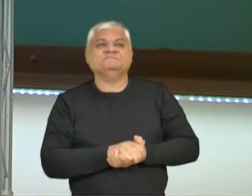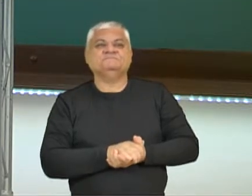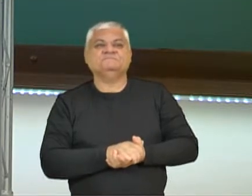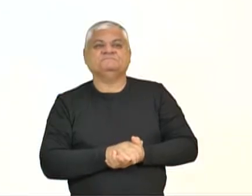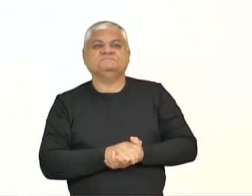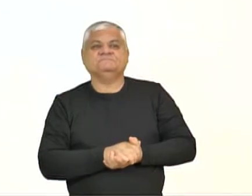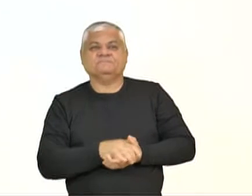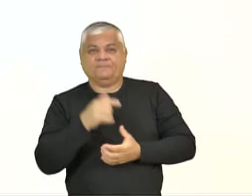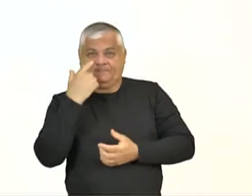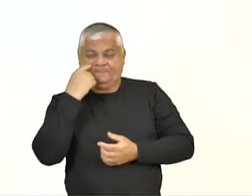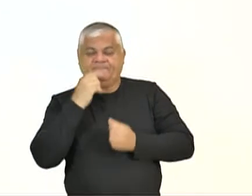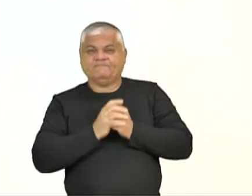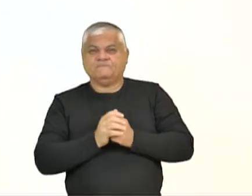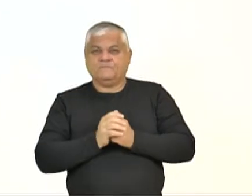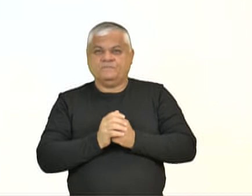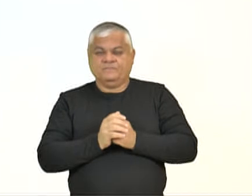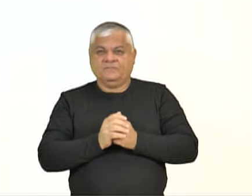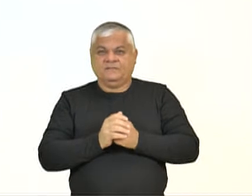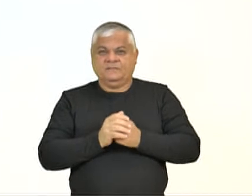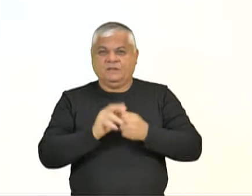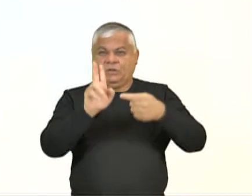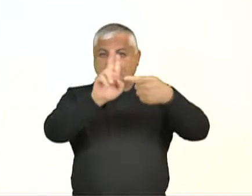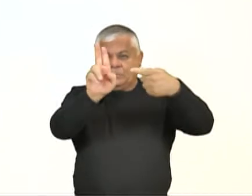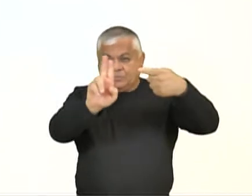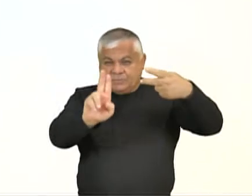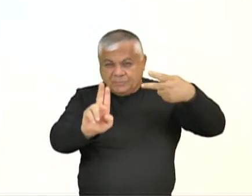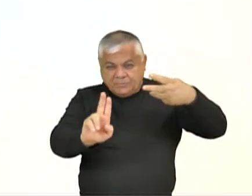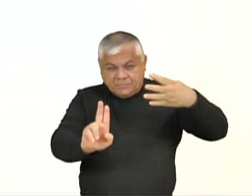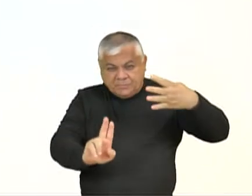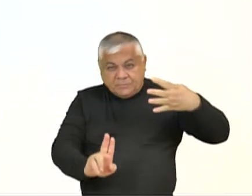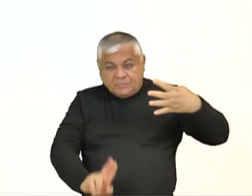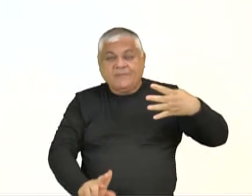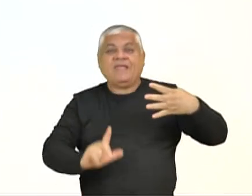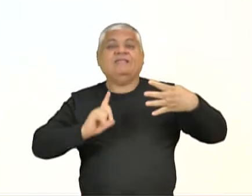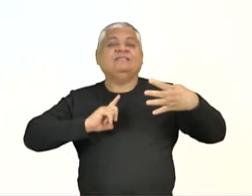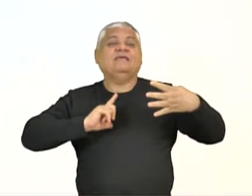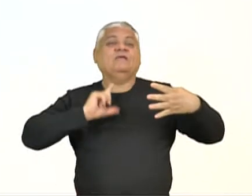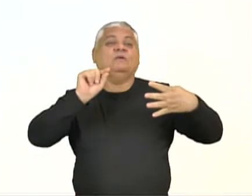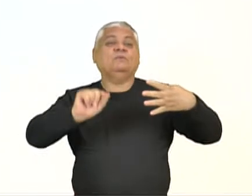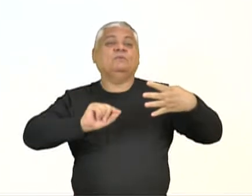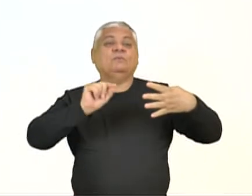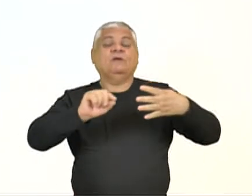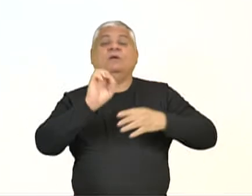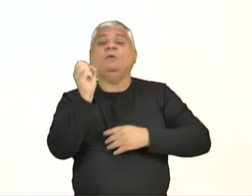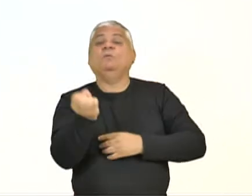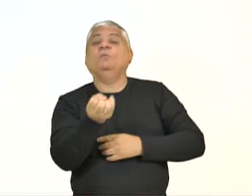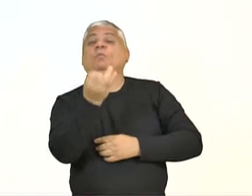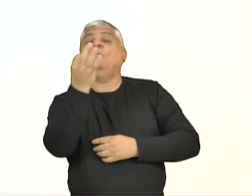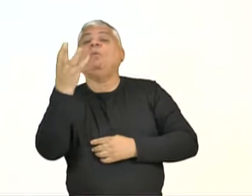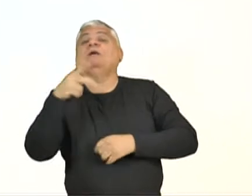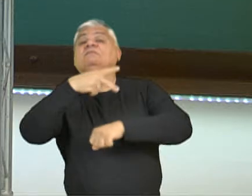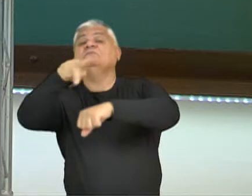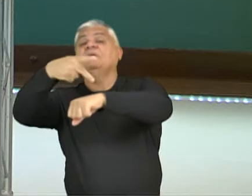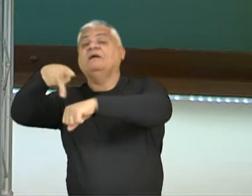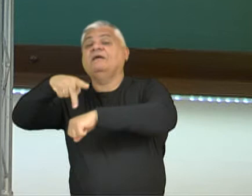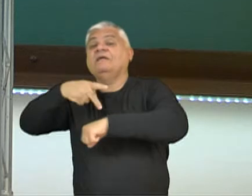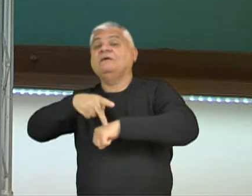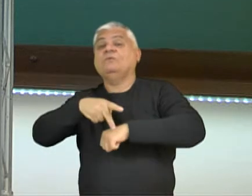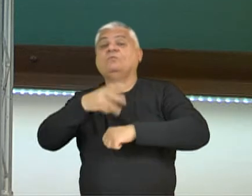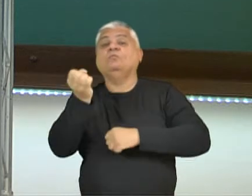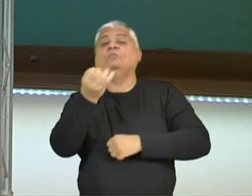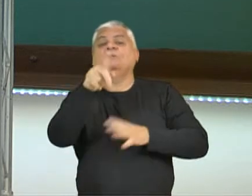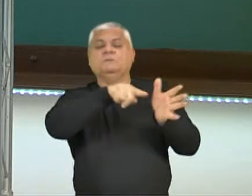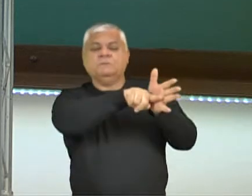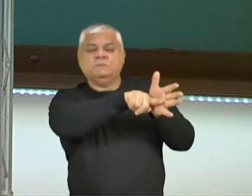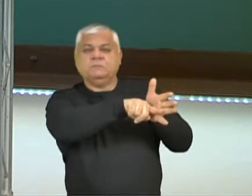ó. A lista dos top 3 de pintores populares abrange quantos países?